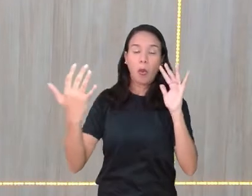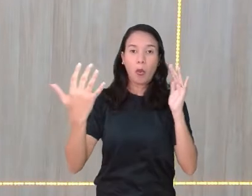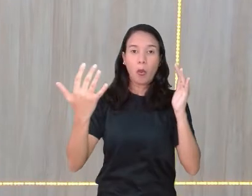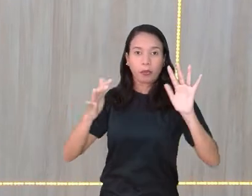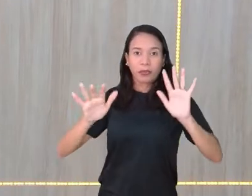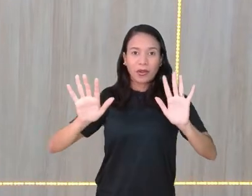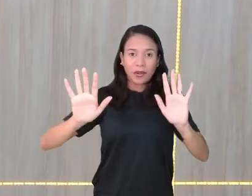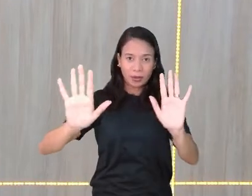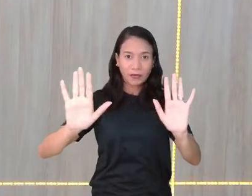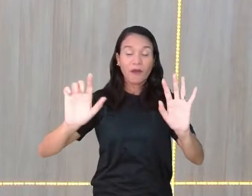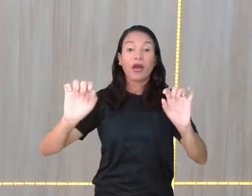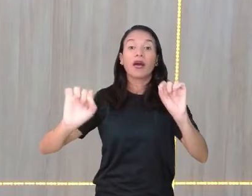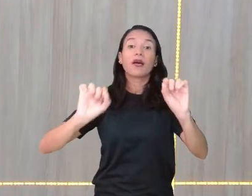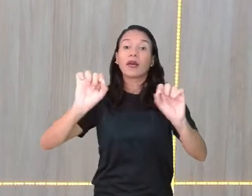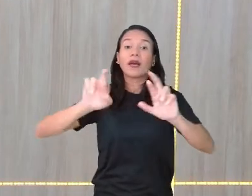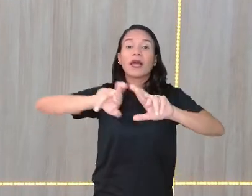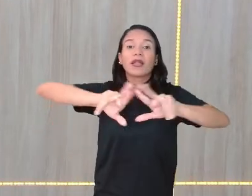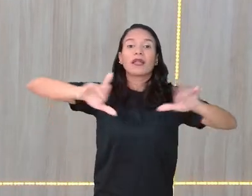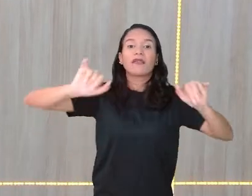aí, das